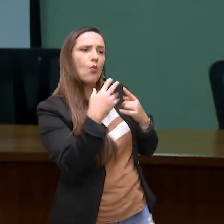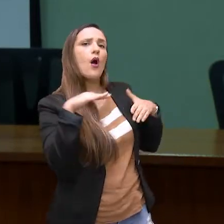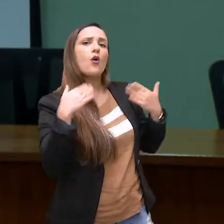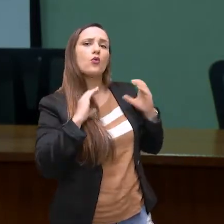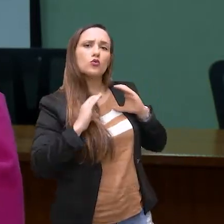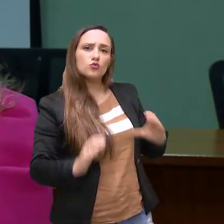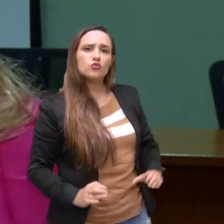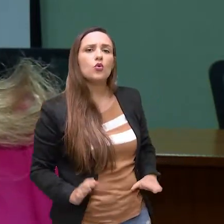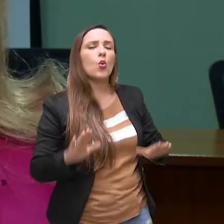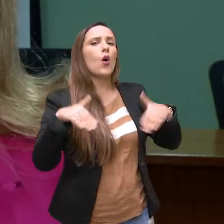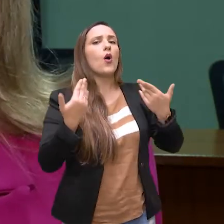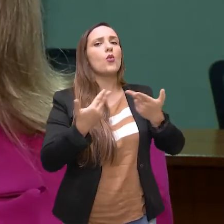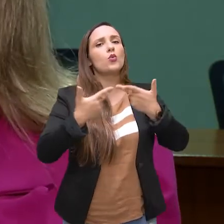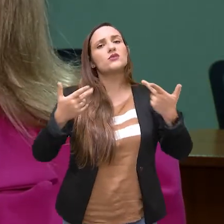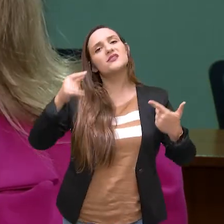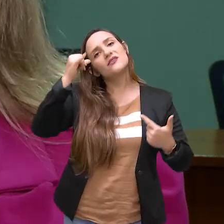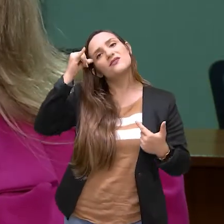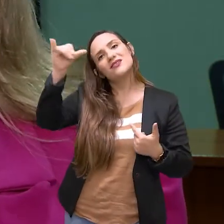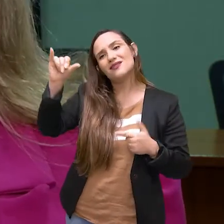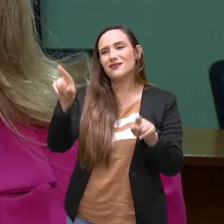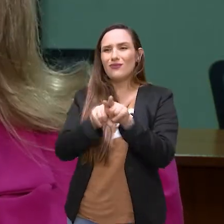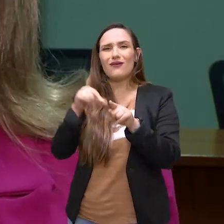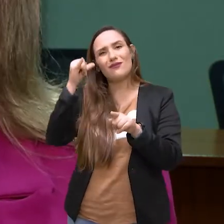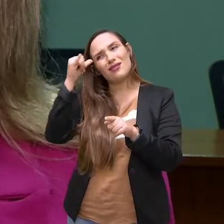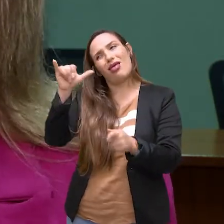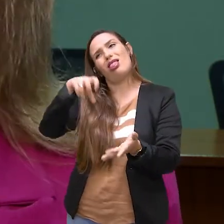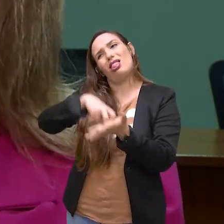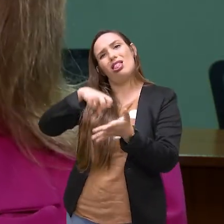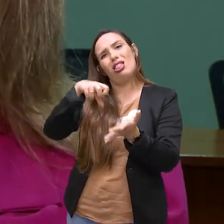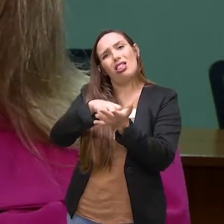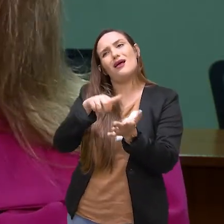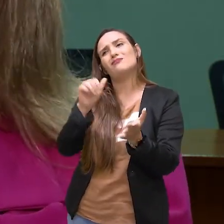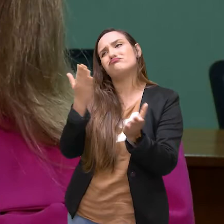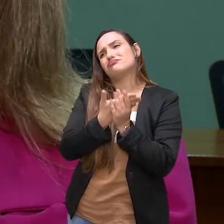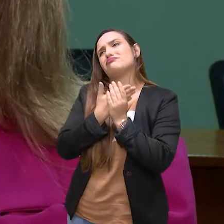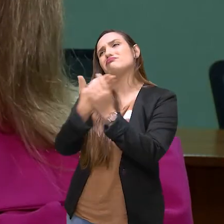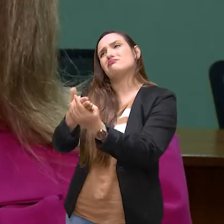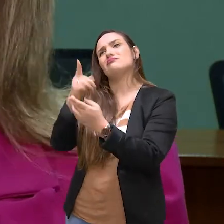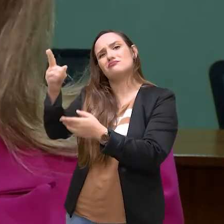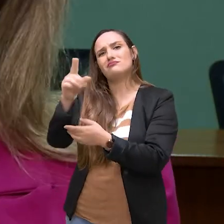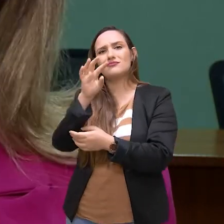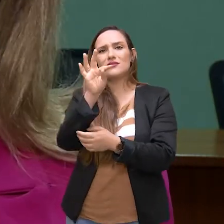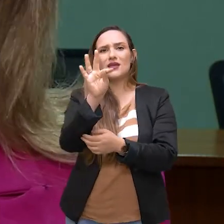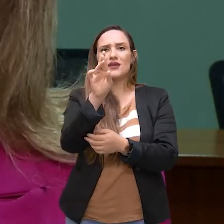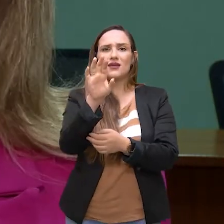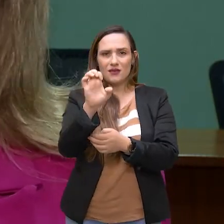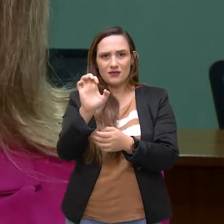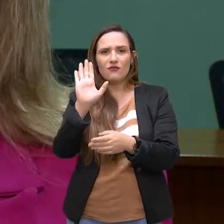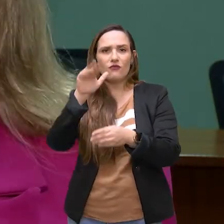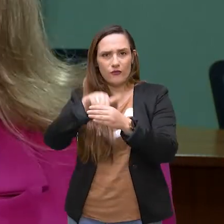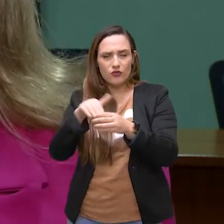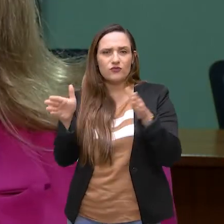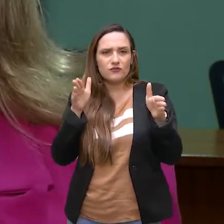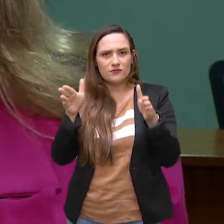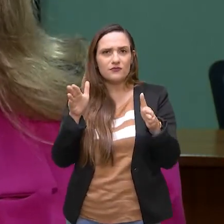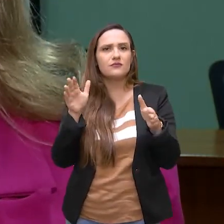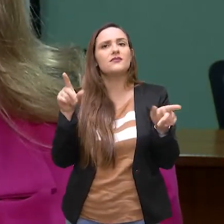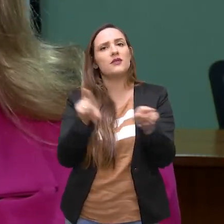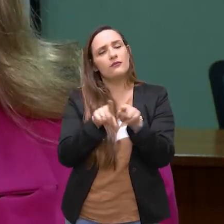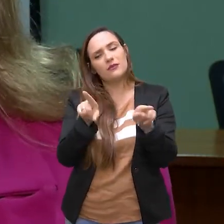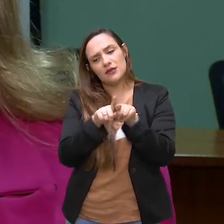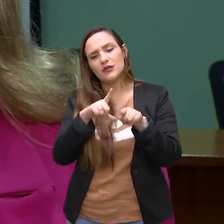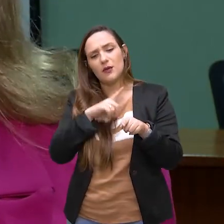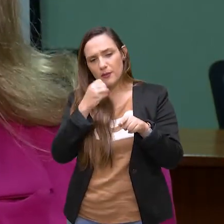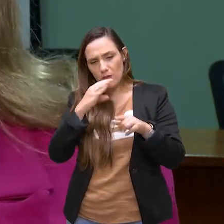as práticas, evita com isso condenações, discussões na justiça eleitoral e permite que tenhamos boas